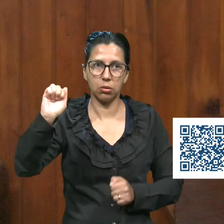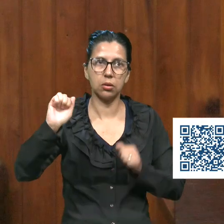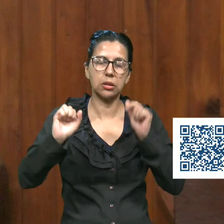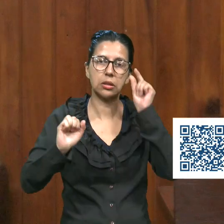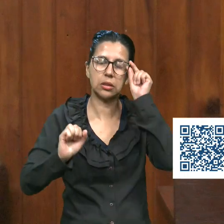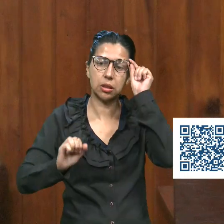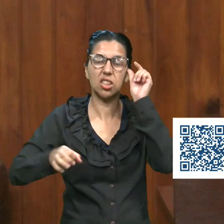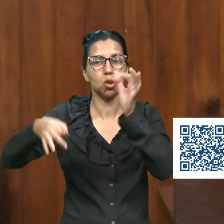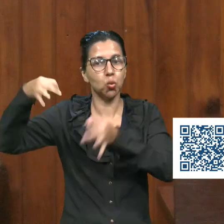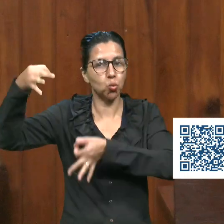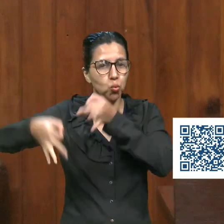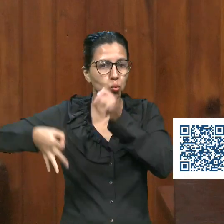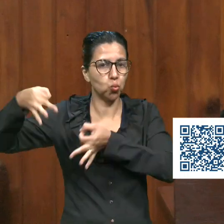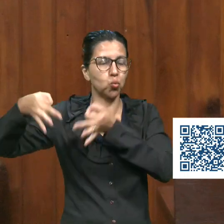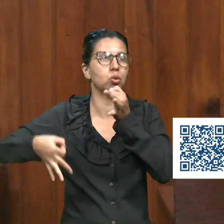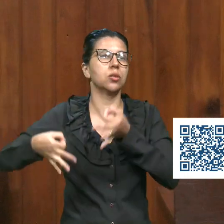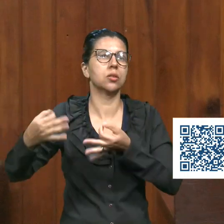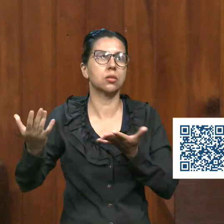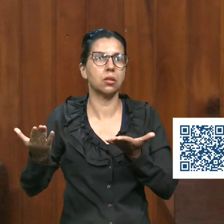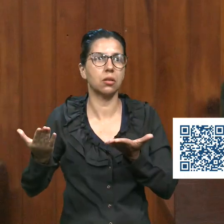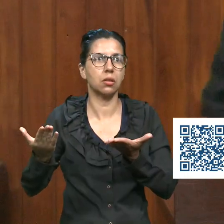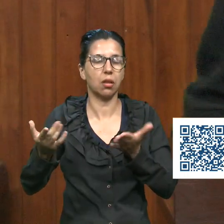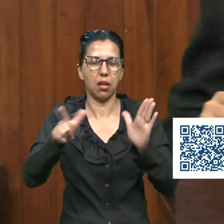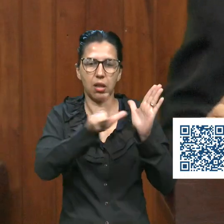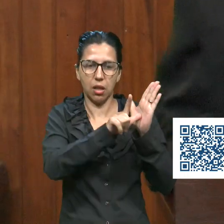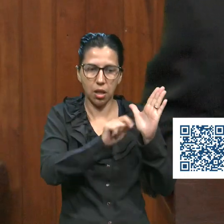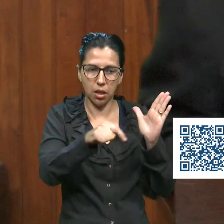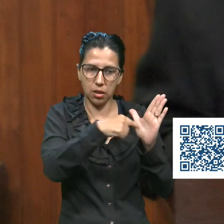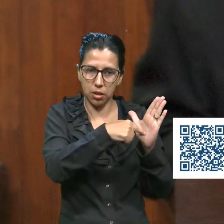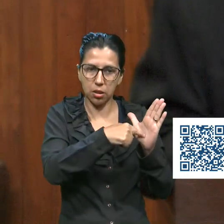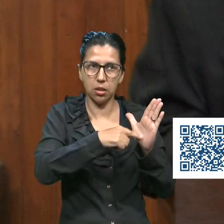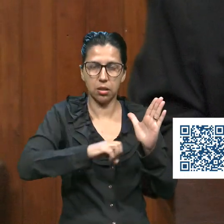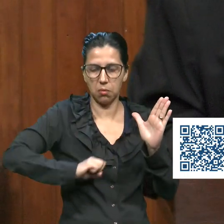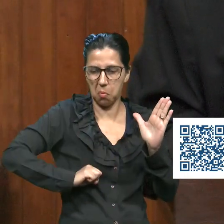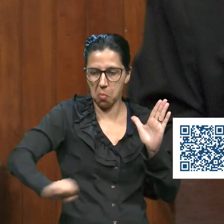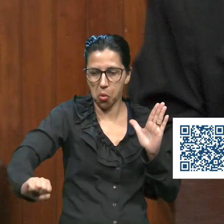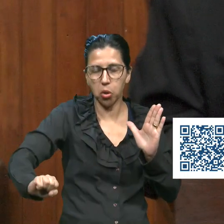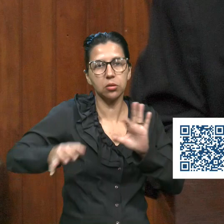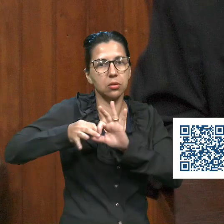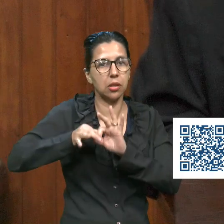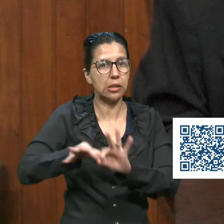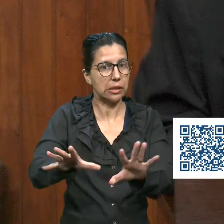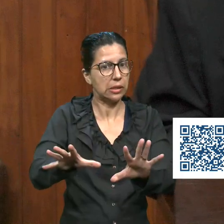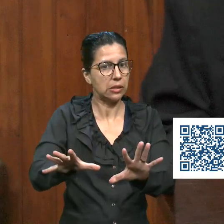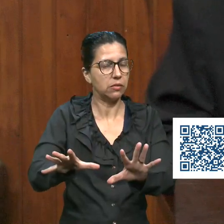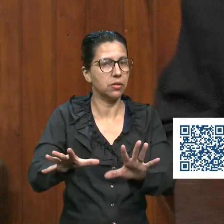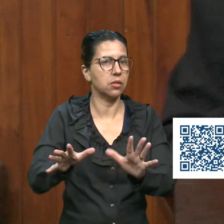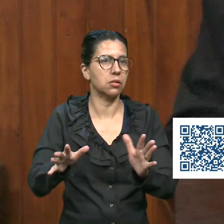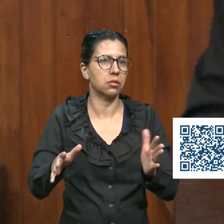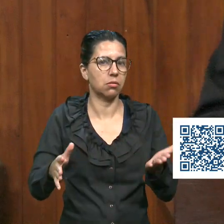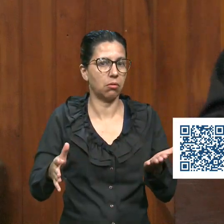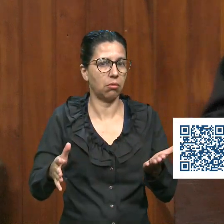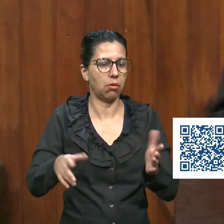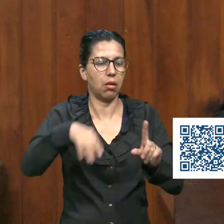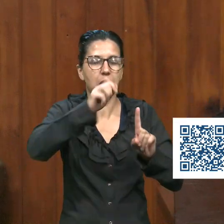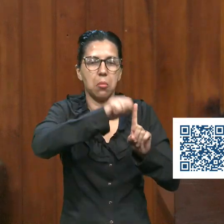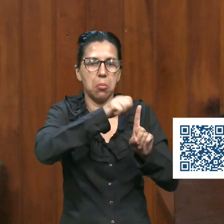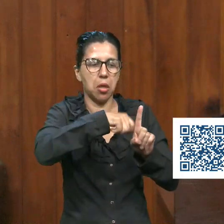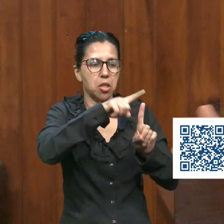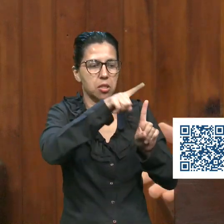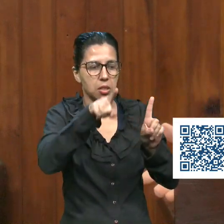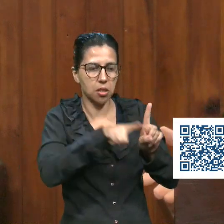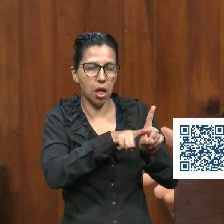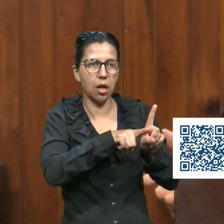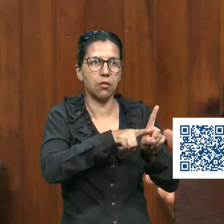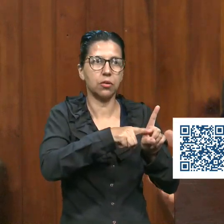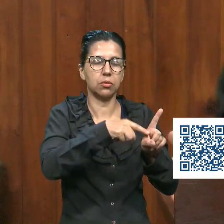como juíza, como magistrada, pautar um voto favorável indiscriminadamente ao aborto até a 12ª semana,